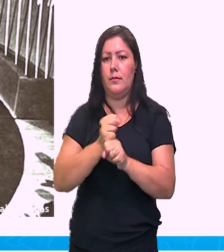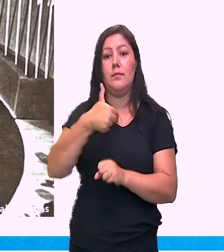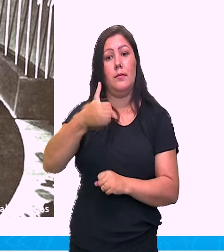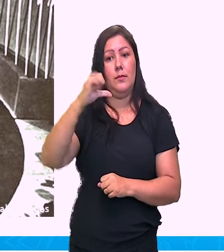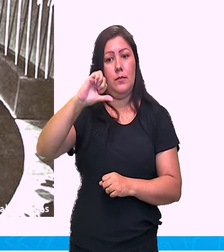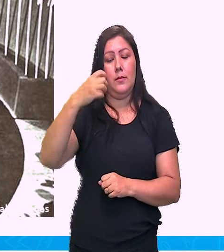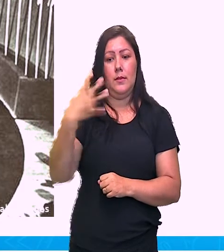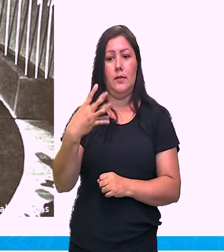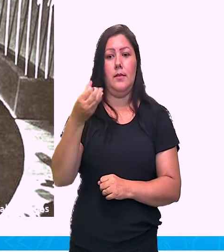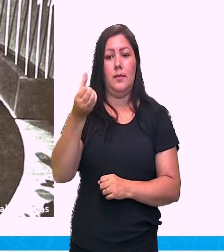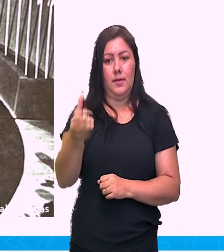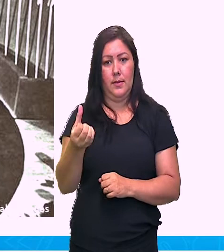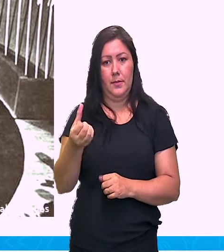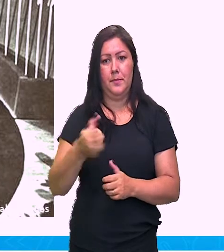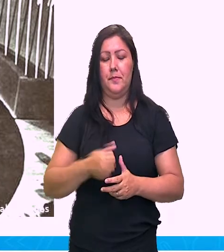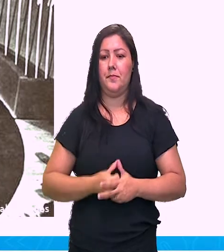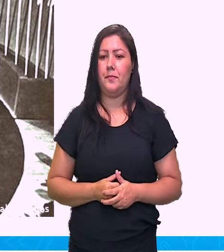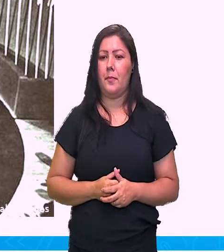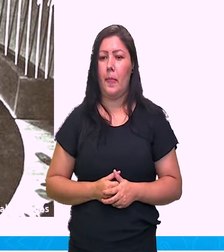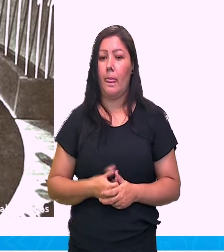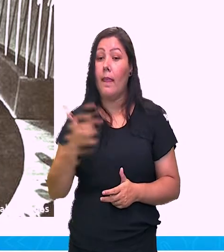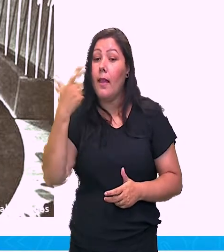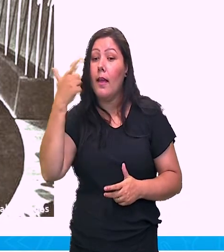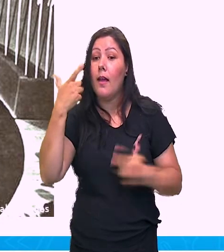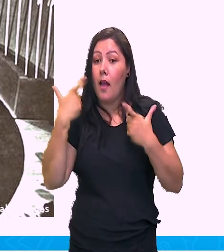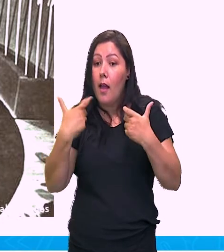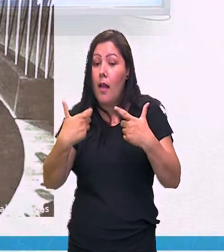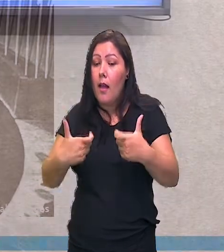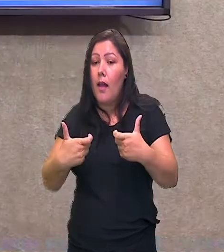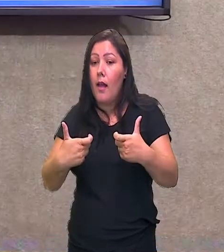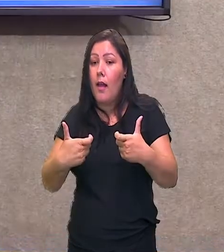A Segunda Guerra Mundial terminou em